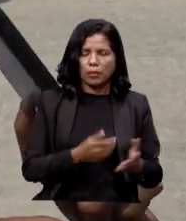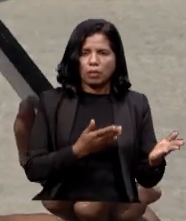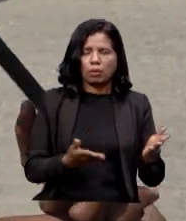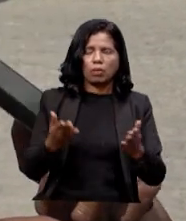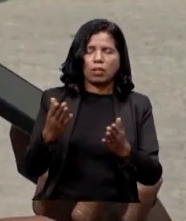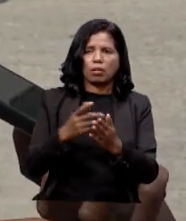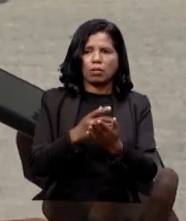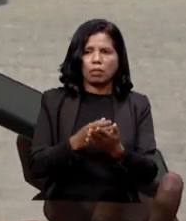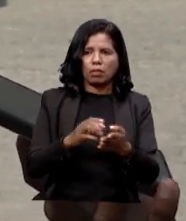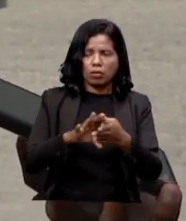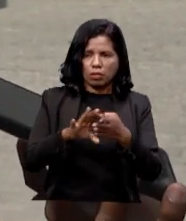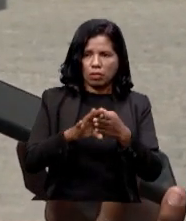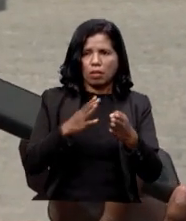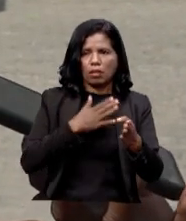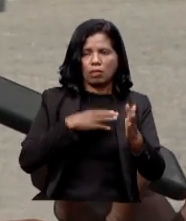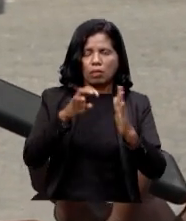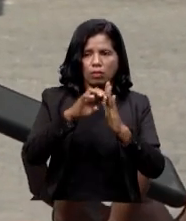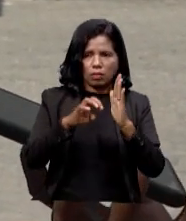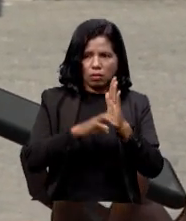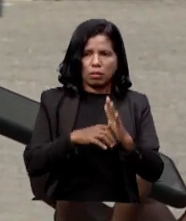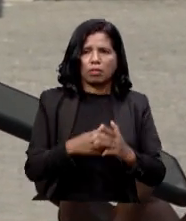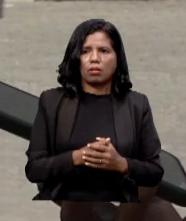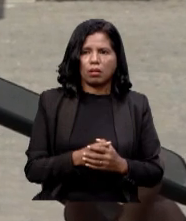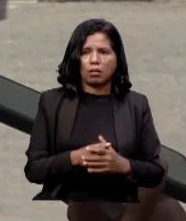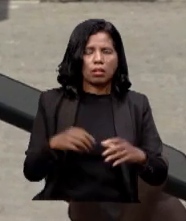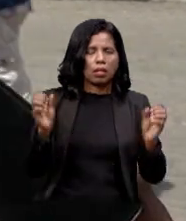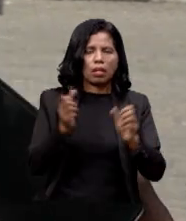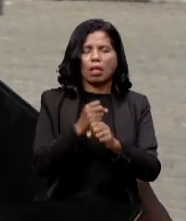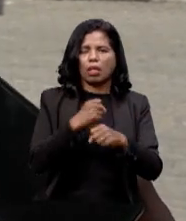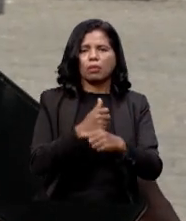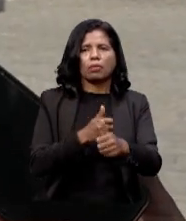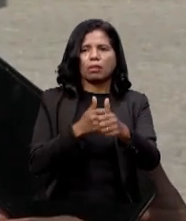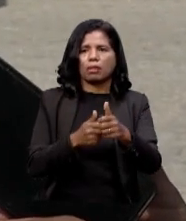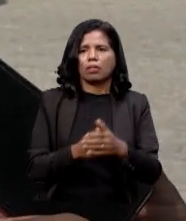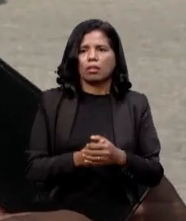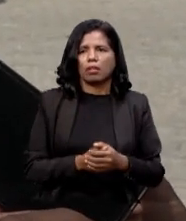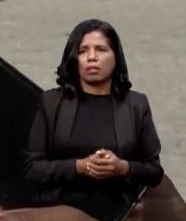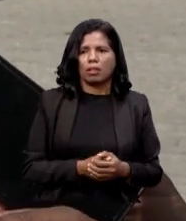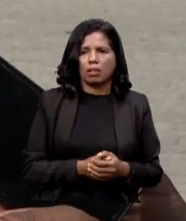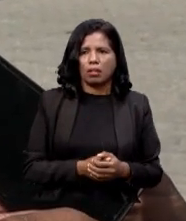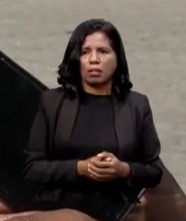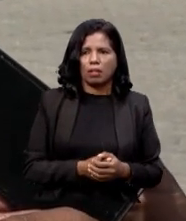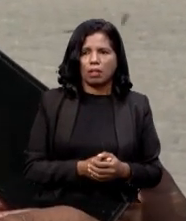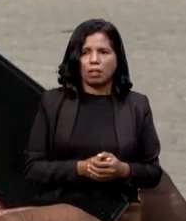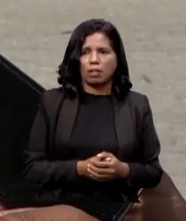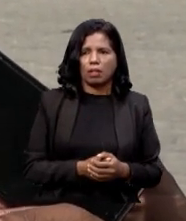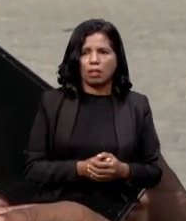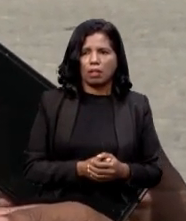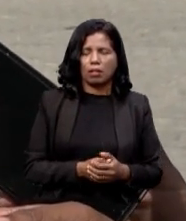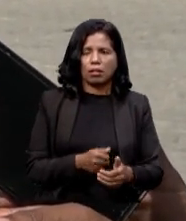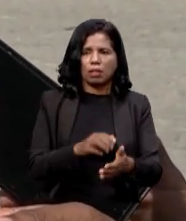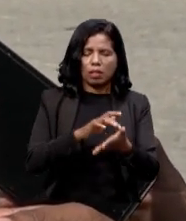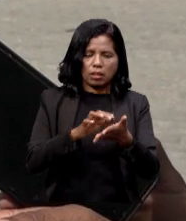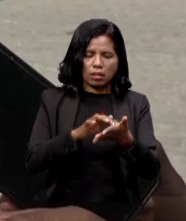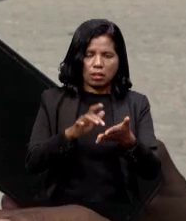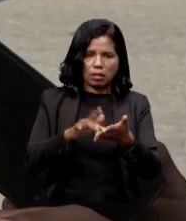bahata mané há uma estrutura ne dona há lavar que laran. E nem bala hala tu ida ne. Nia dictere de ba cupom ne lima ne dictere de ba há lavar na